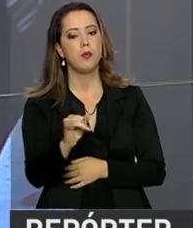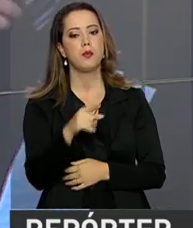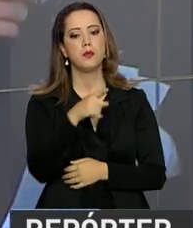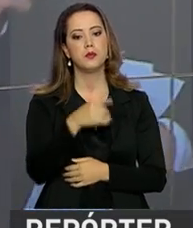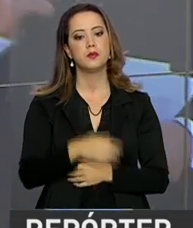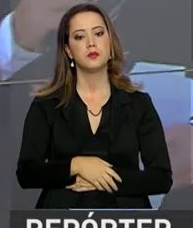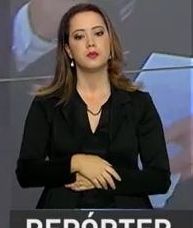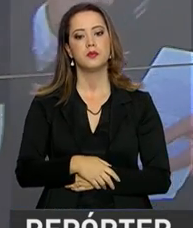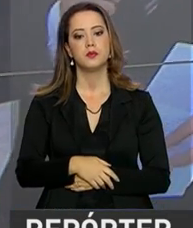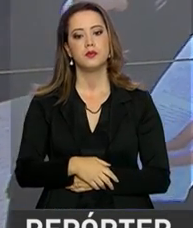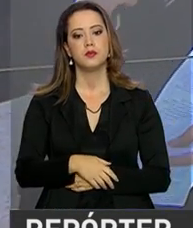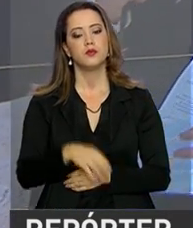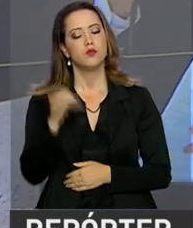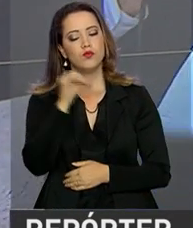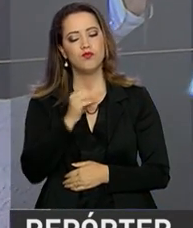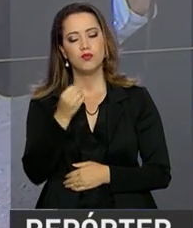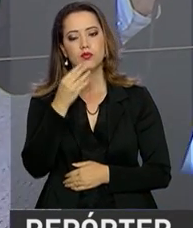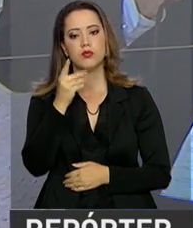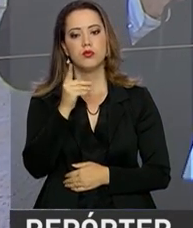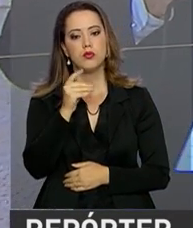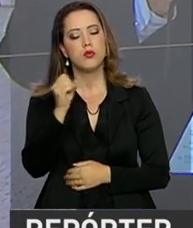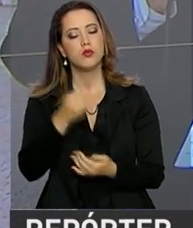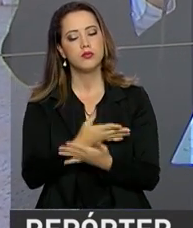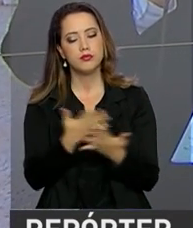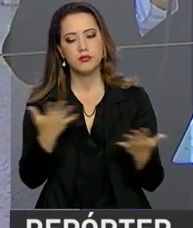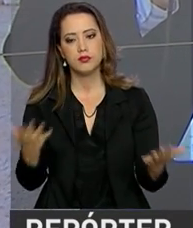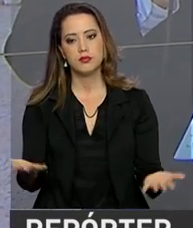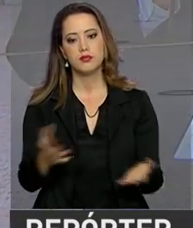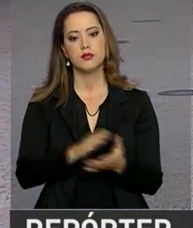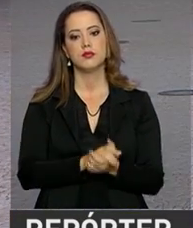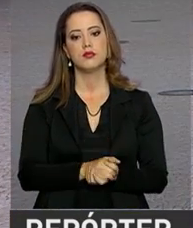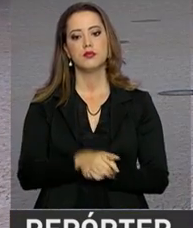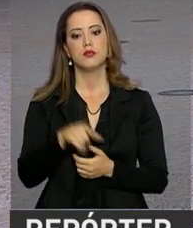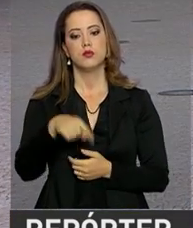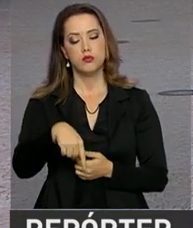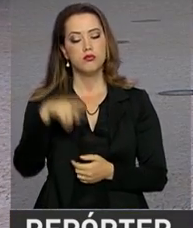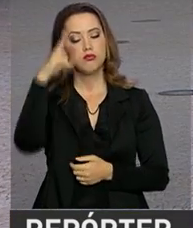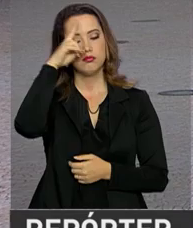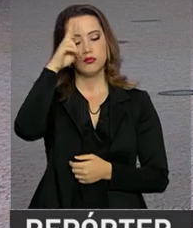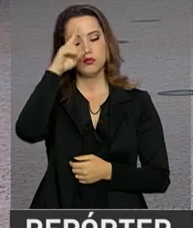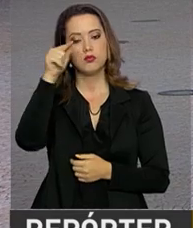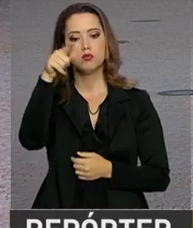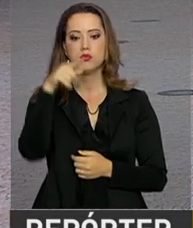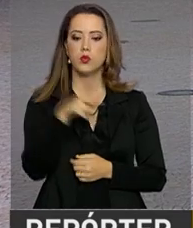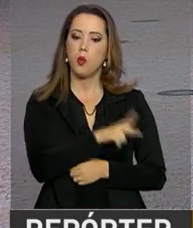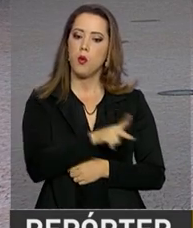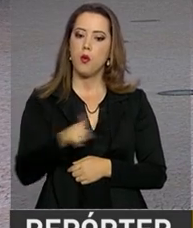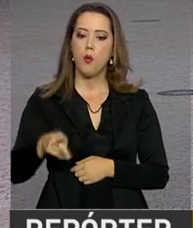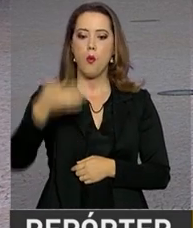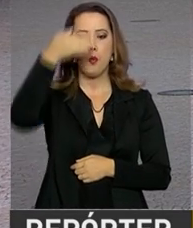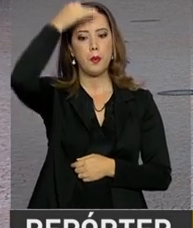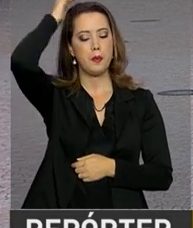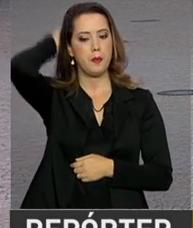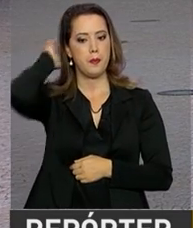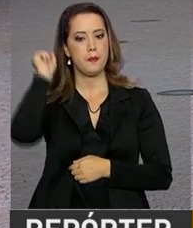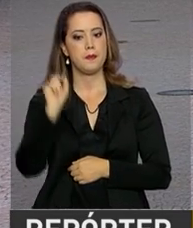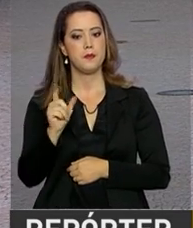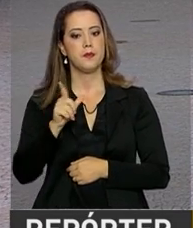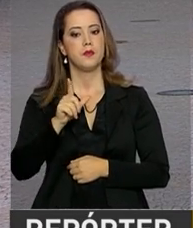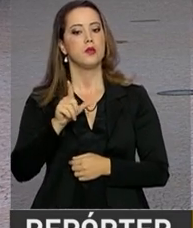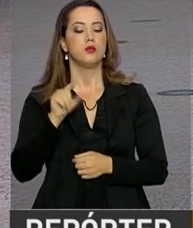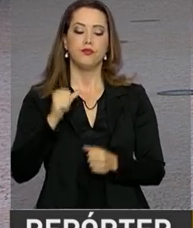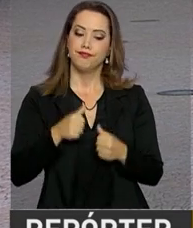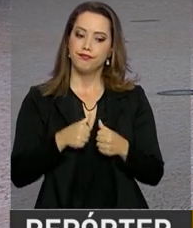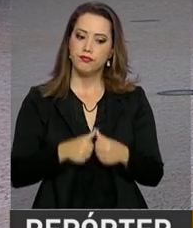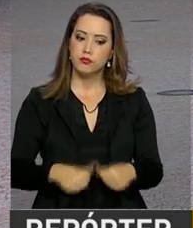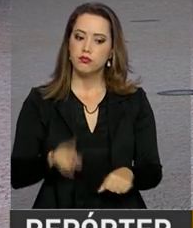você oi Dani bom dia para você também Bom dia a todos Olha nesta segunda-feira o presidente da república em exercício Michel Temer por